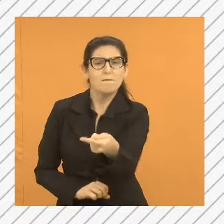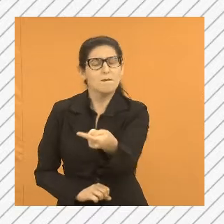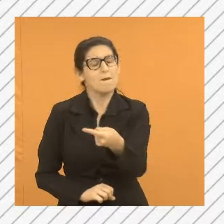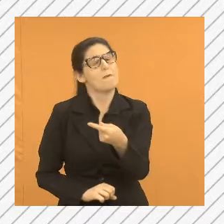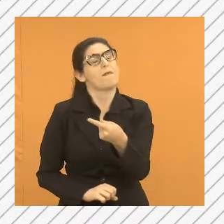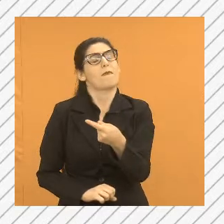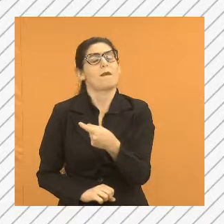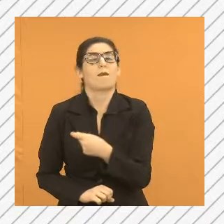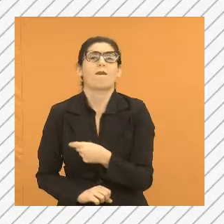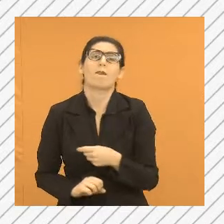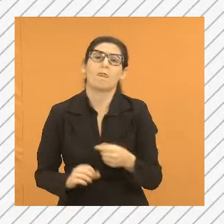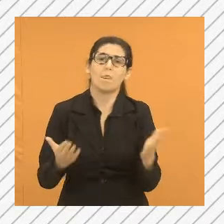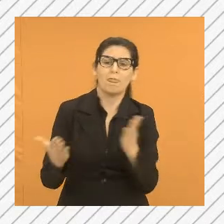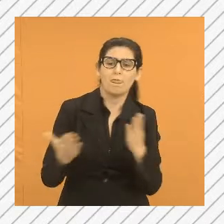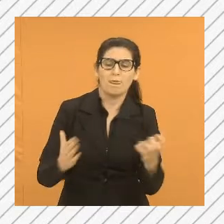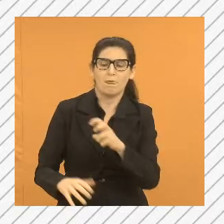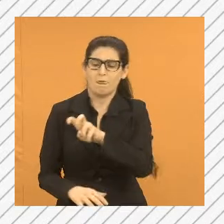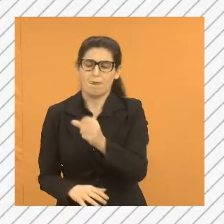59.115 para